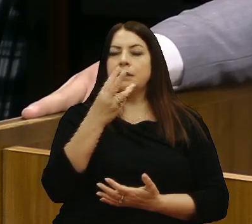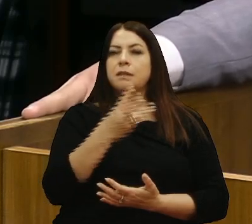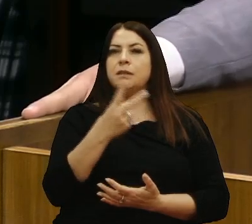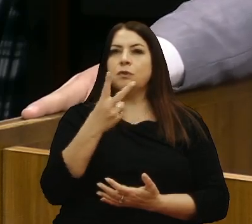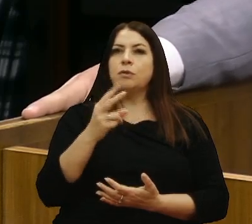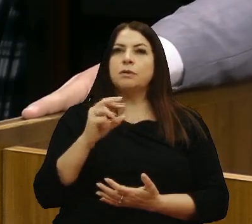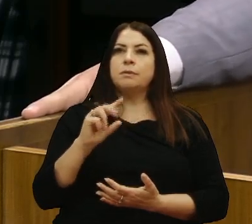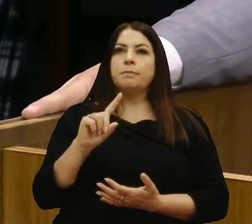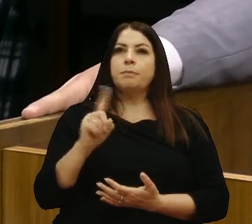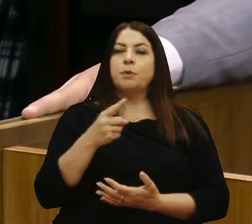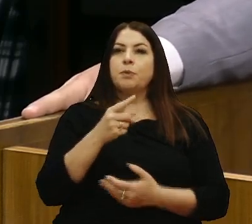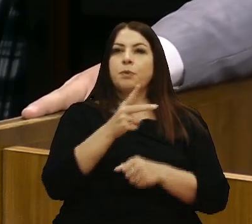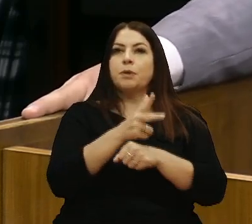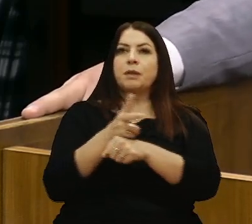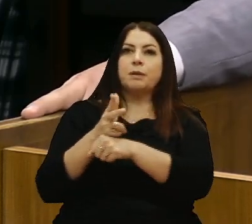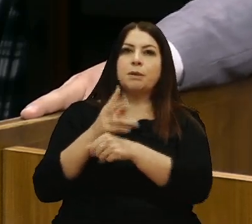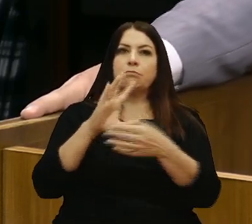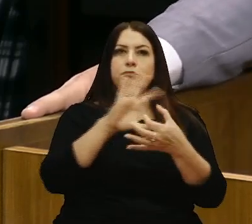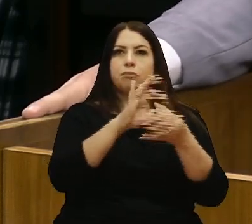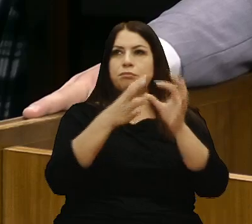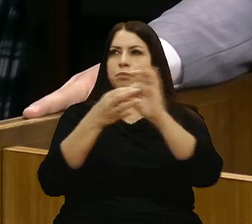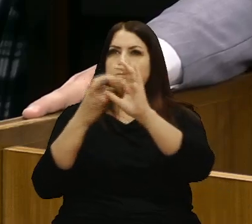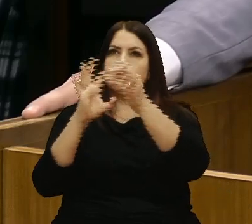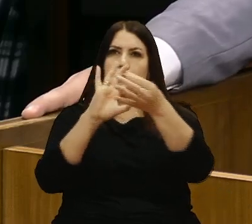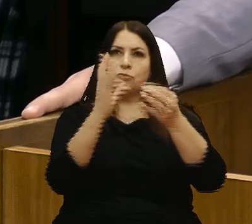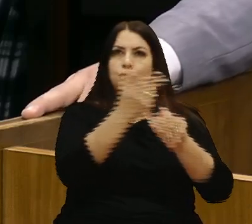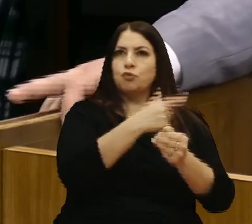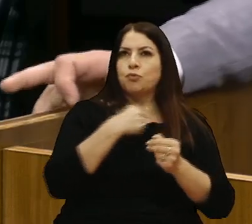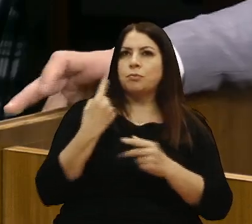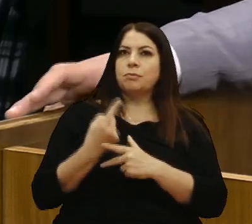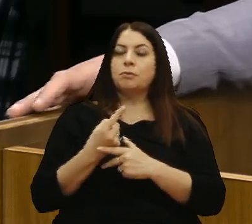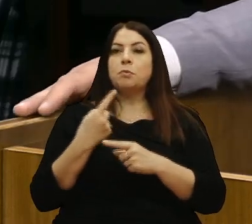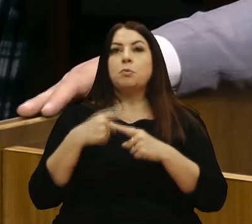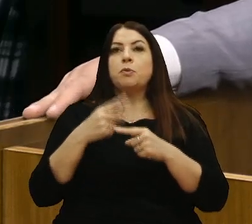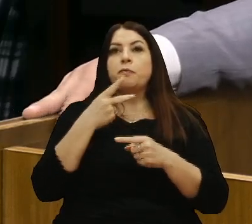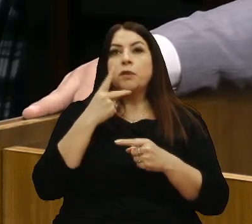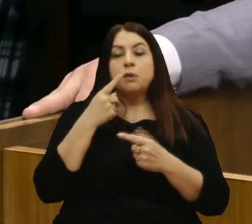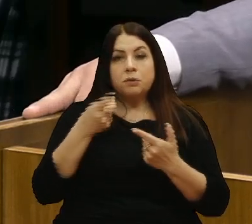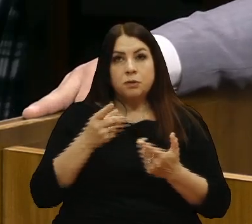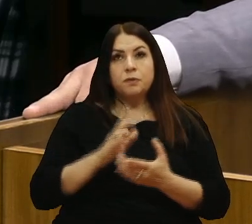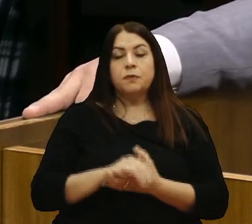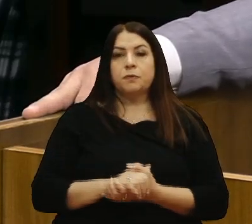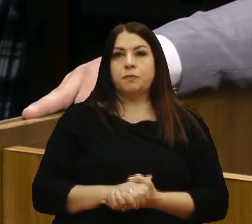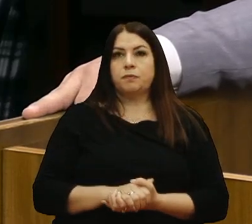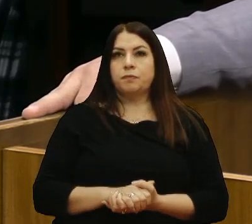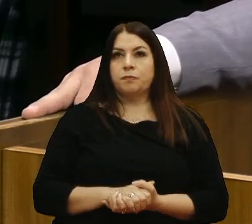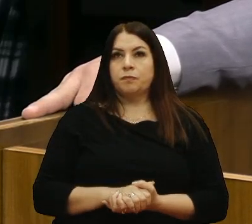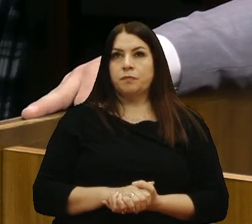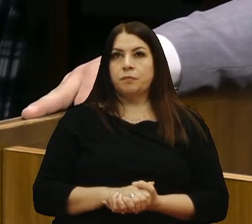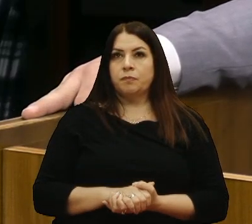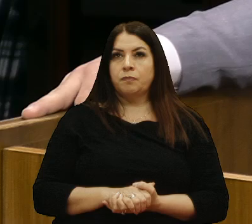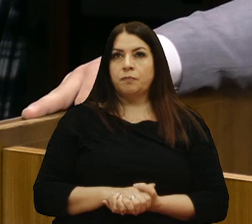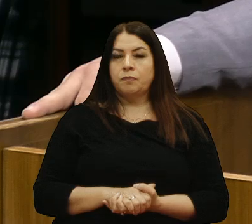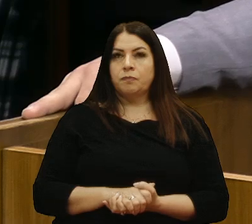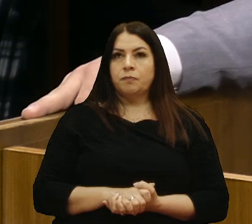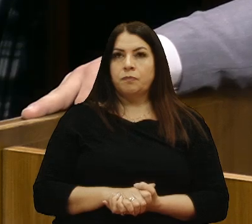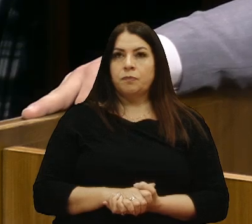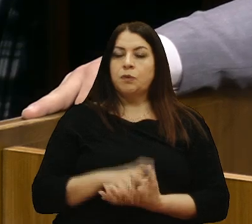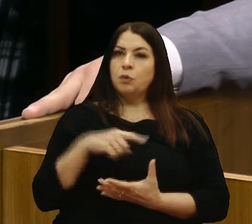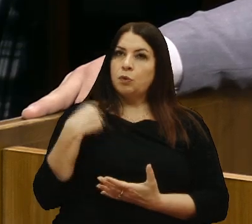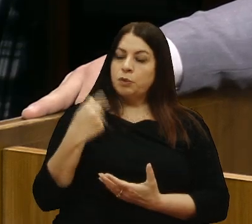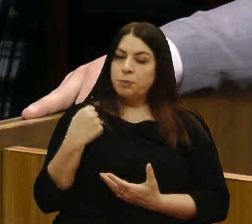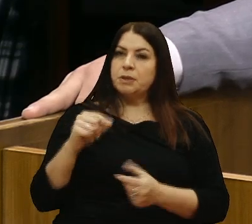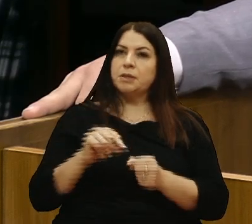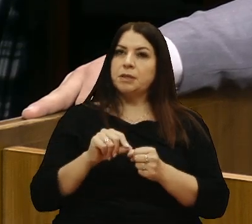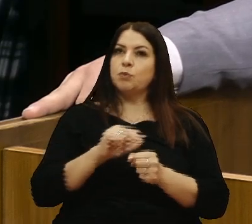32 mil câmeras interligadas. E por que eu falo isso, senhoras e senhores? Nós